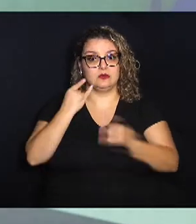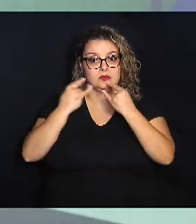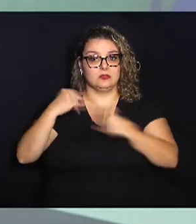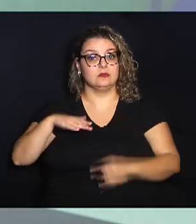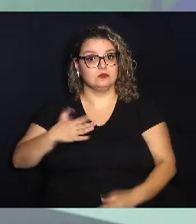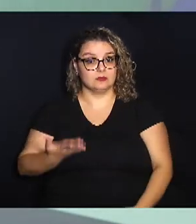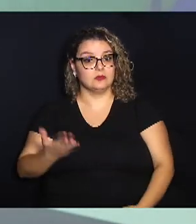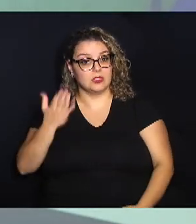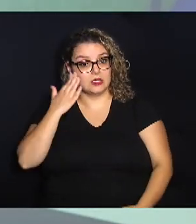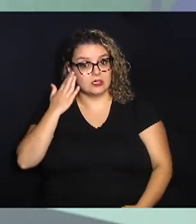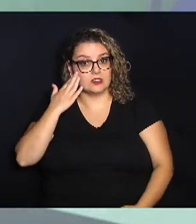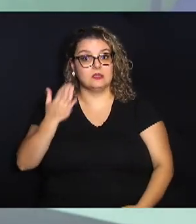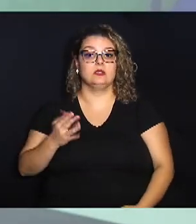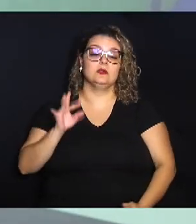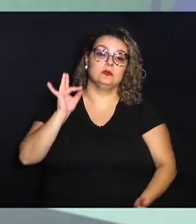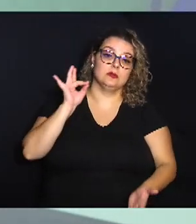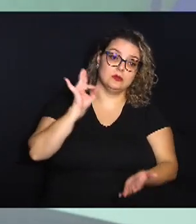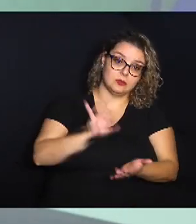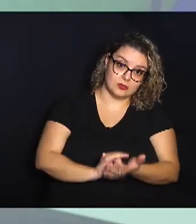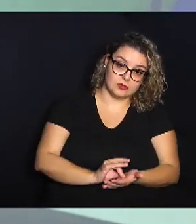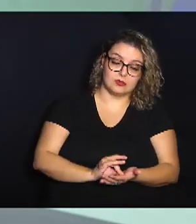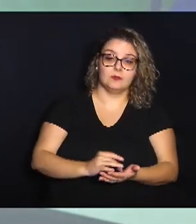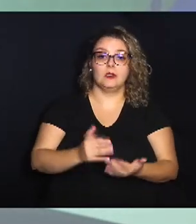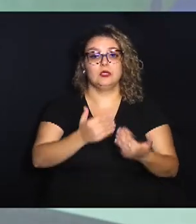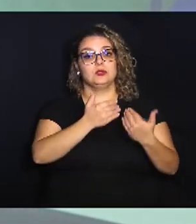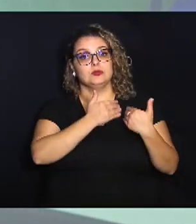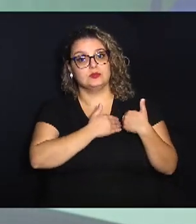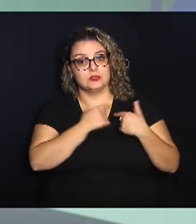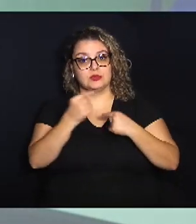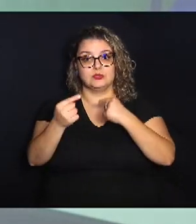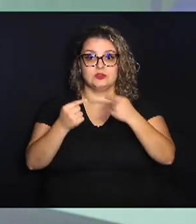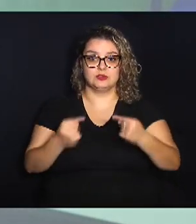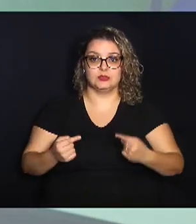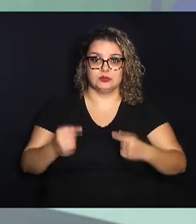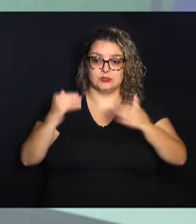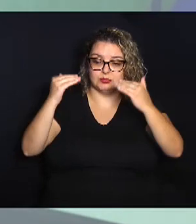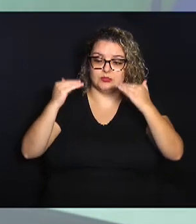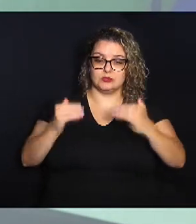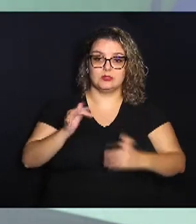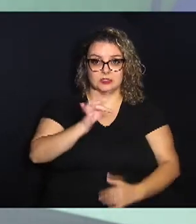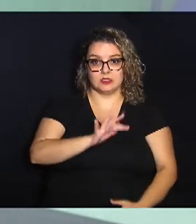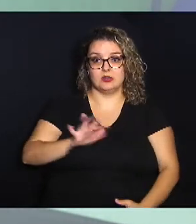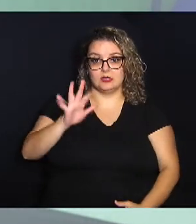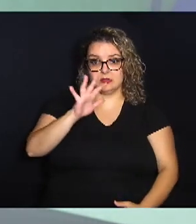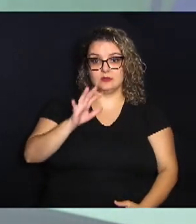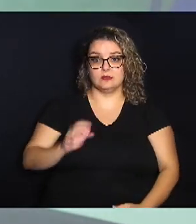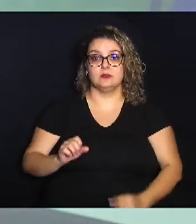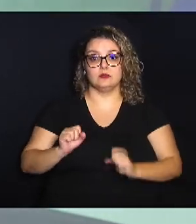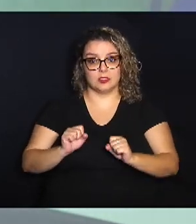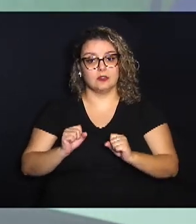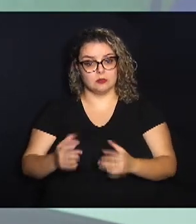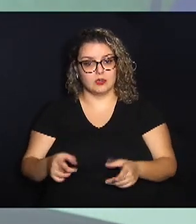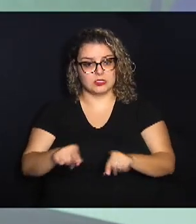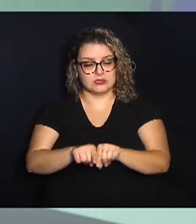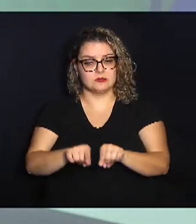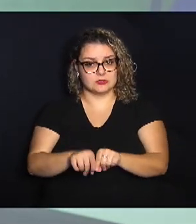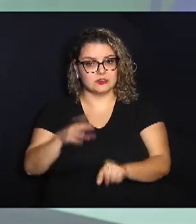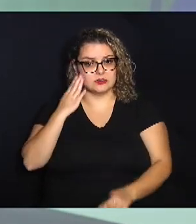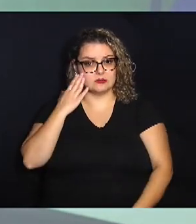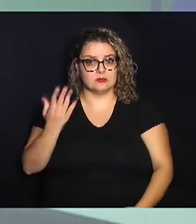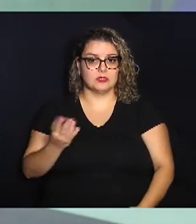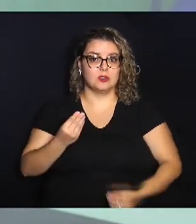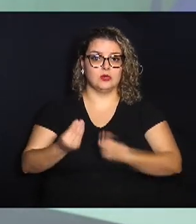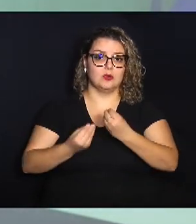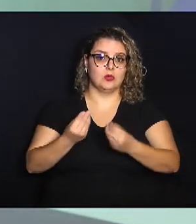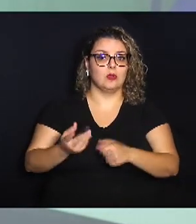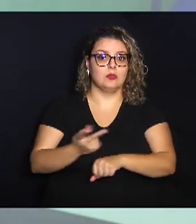por saber as origens, né, a responsabilidade de cada esfera da federação, para que eles também saibam aonde recorrer